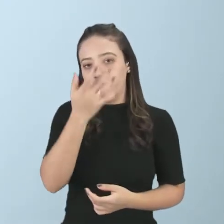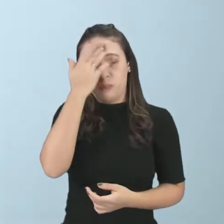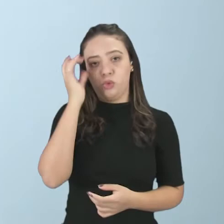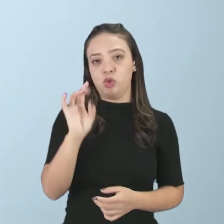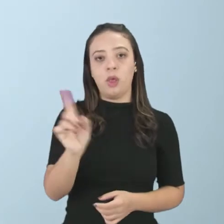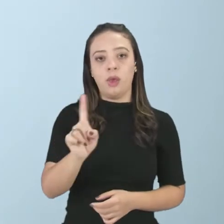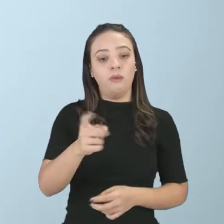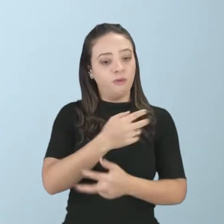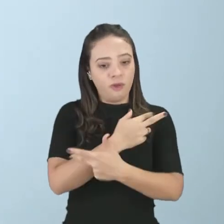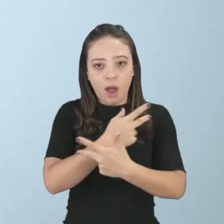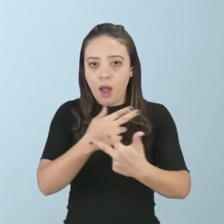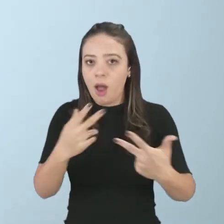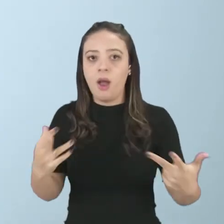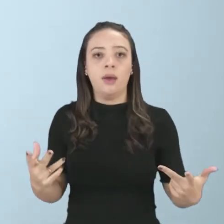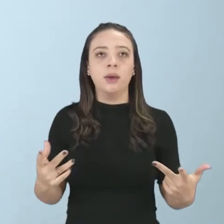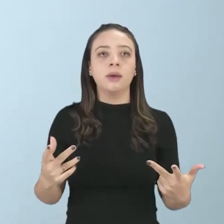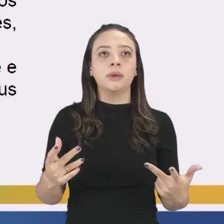só.